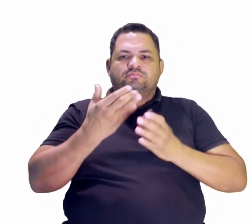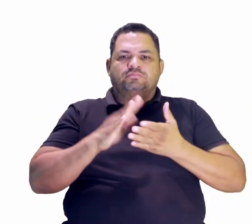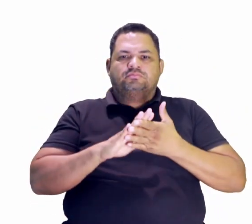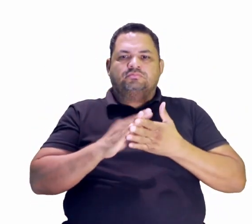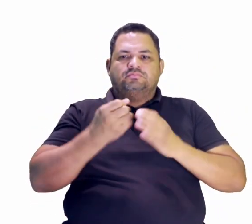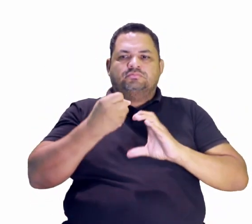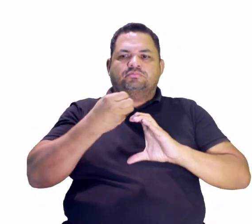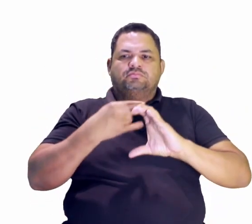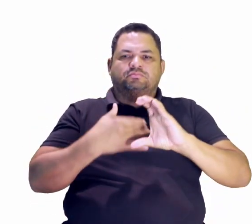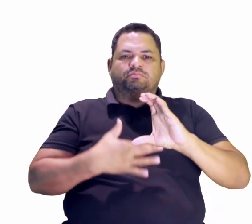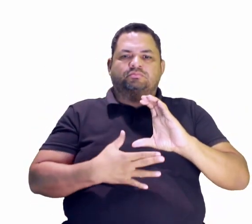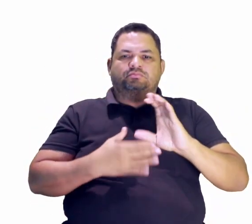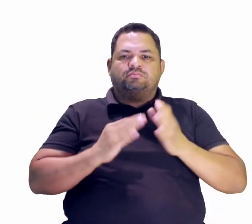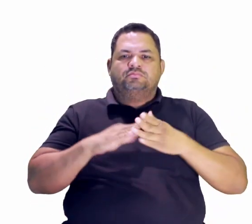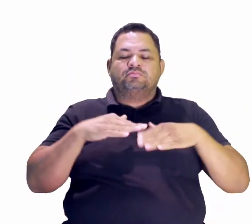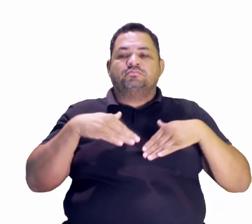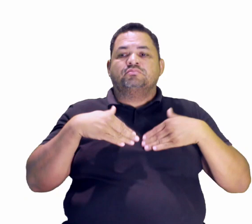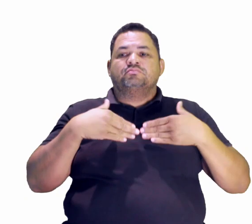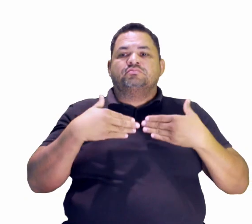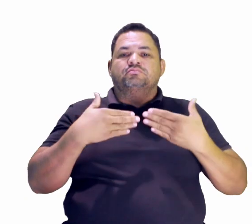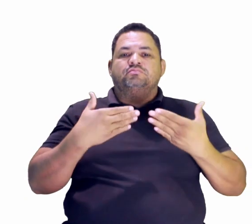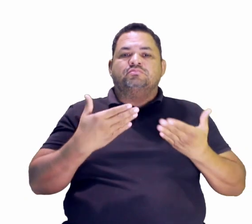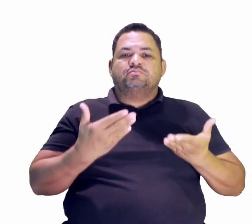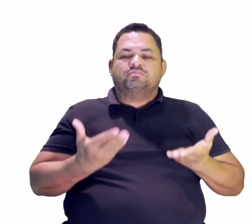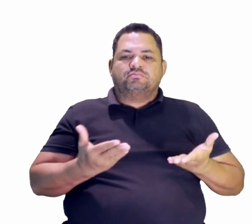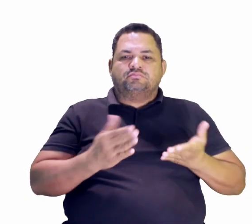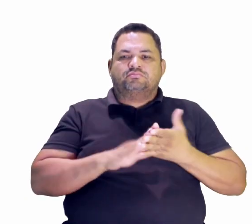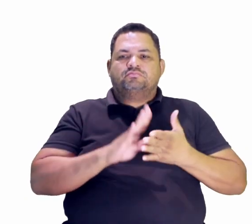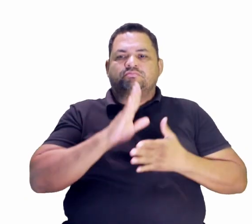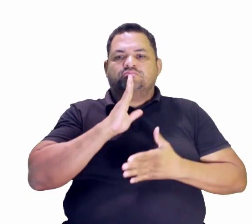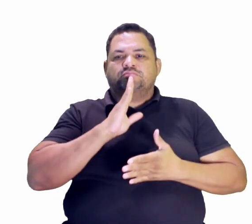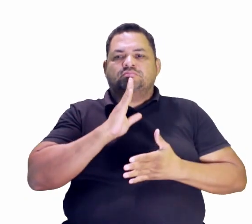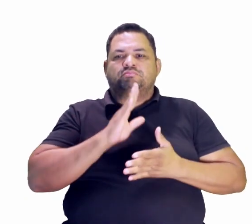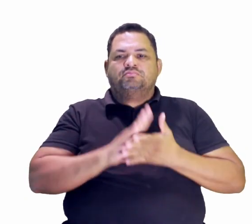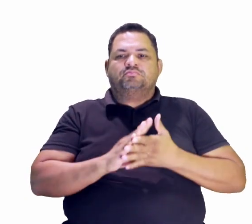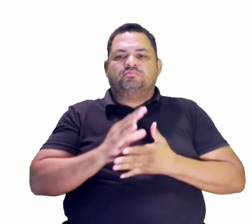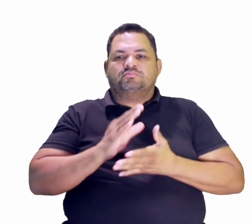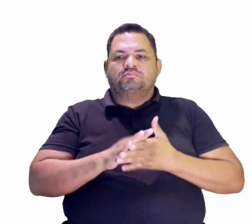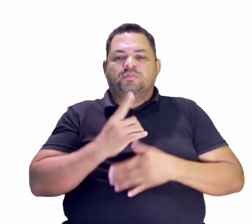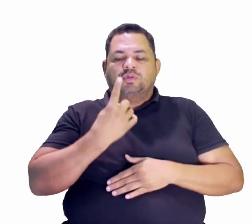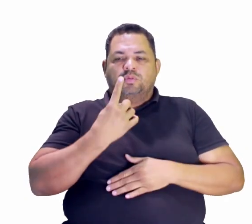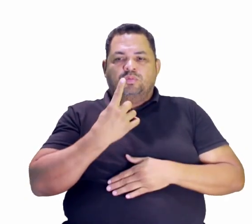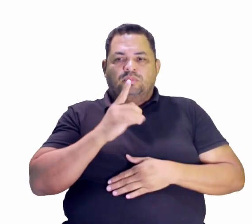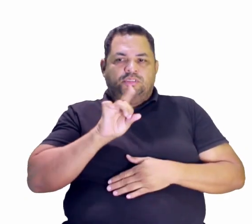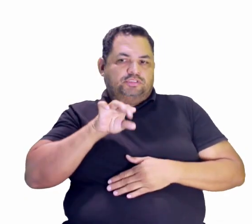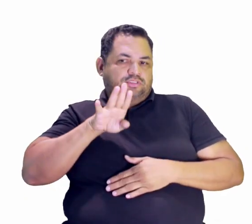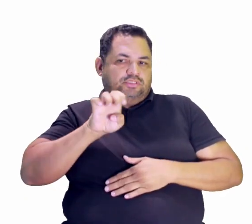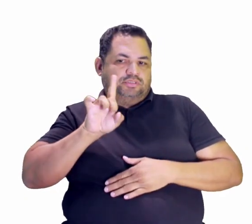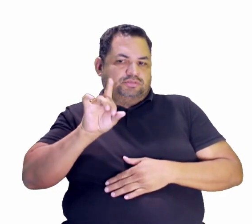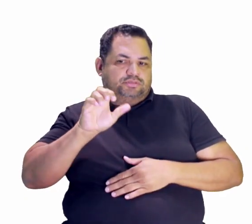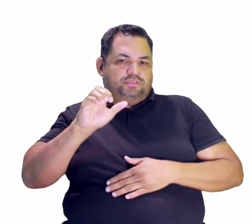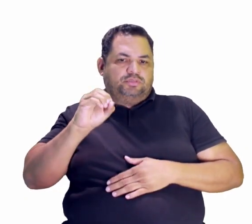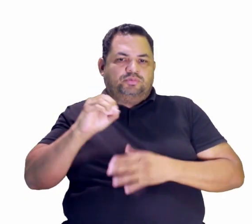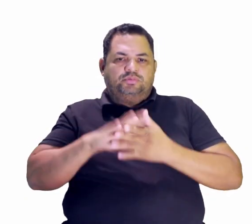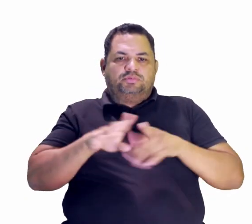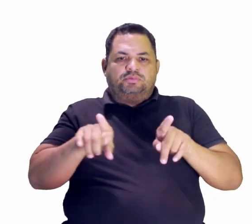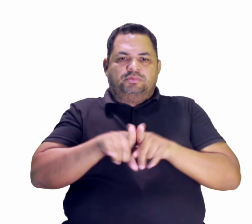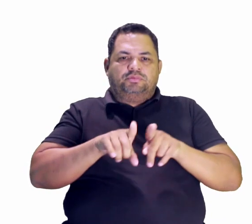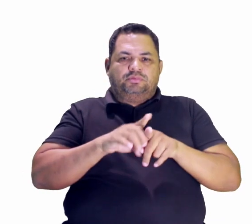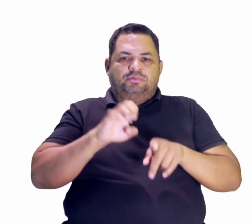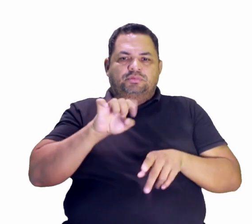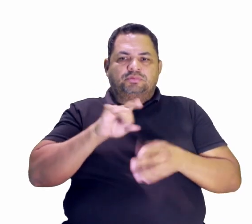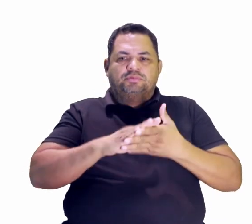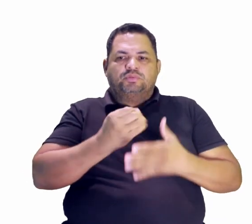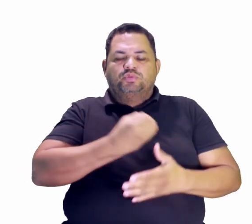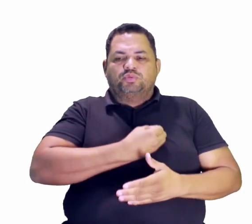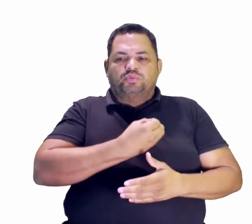fica caracterizada somente quando conhecemos uma direção e um sentido, além de um número e